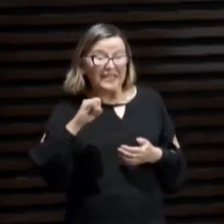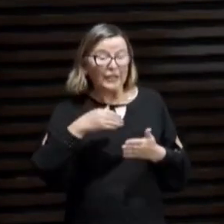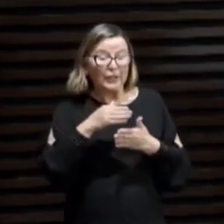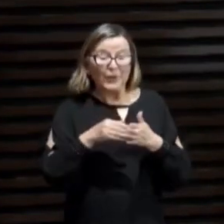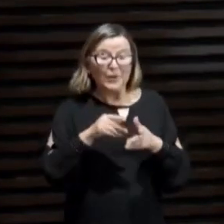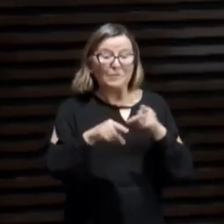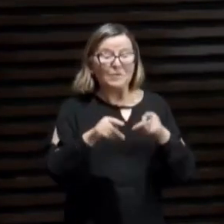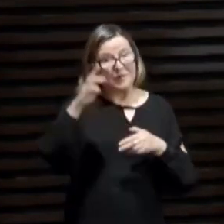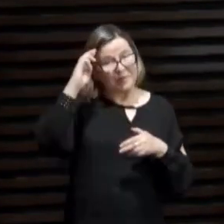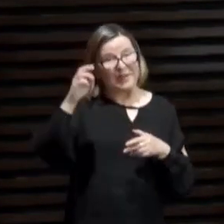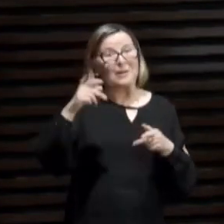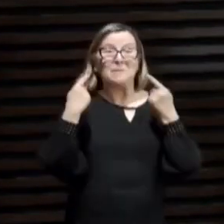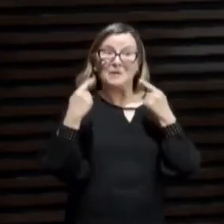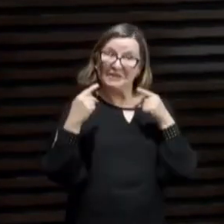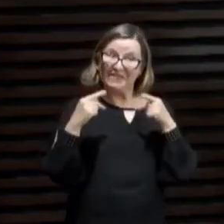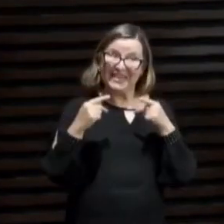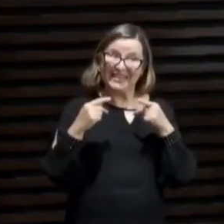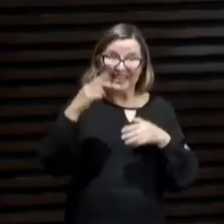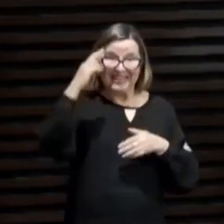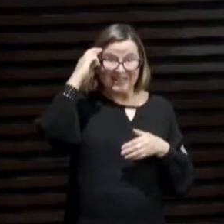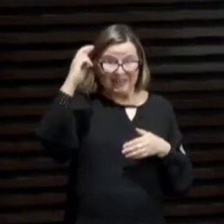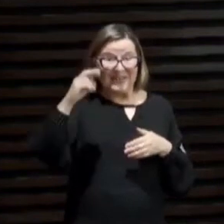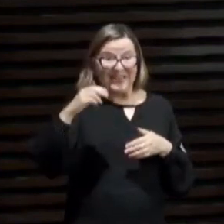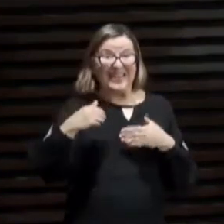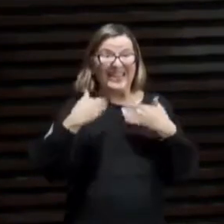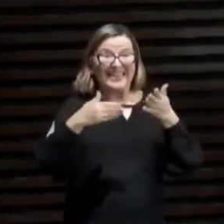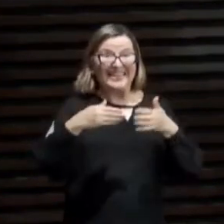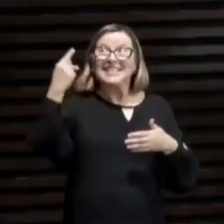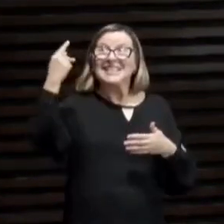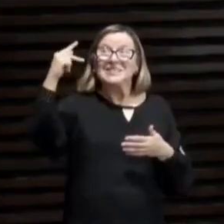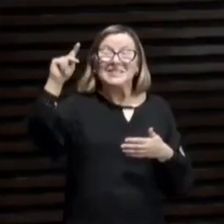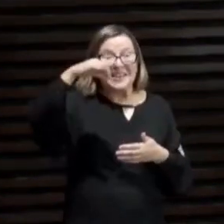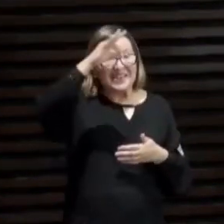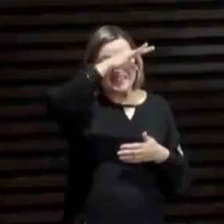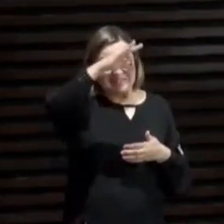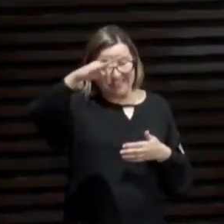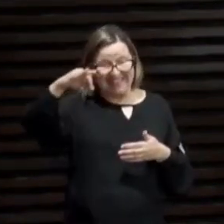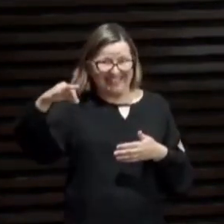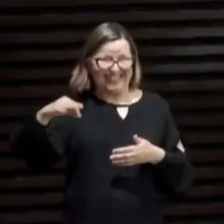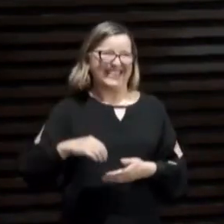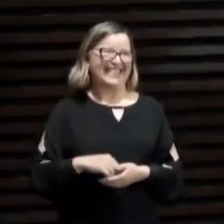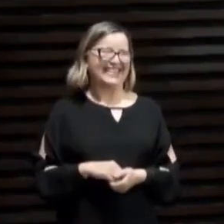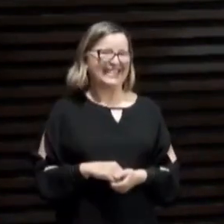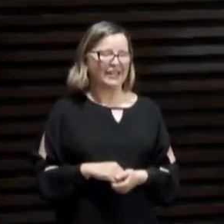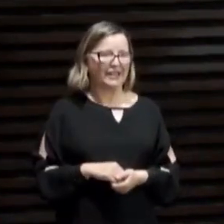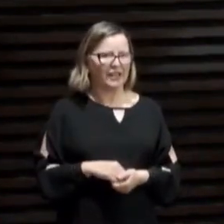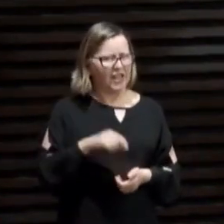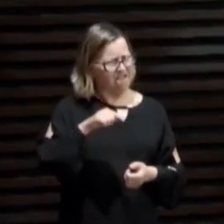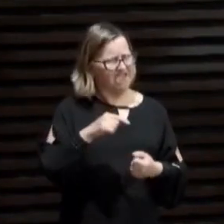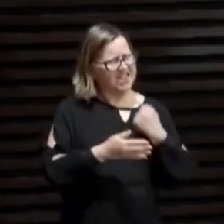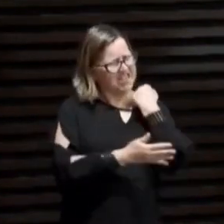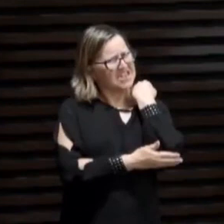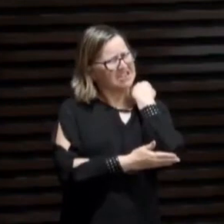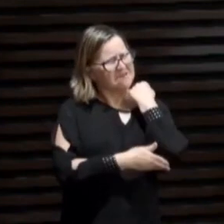o Senhor lhes desse o seu espírito. Oh, glória a Deus, hein? Olha, tem ciúmes por